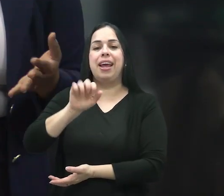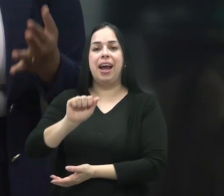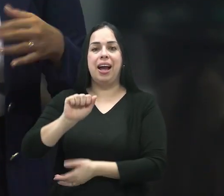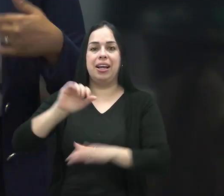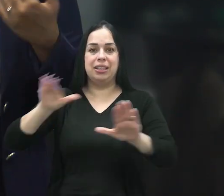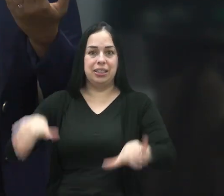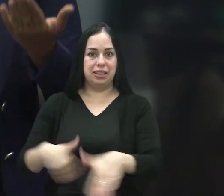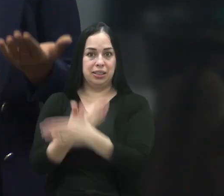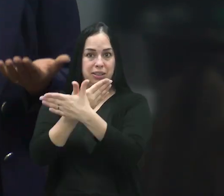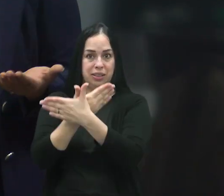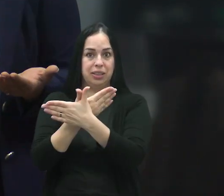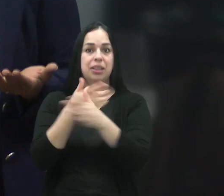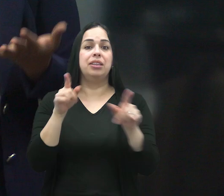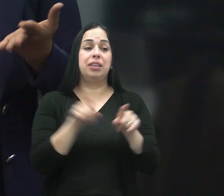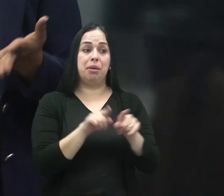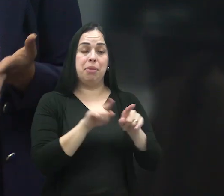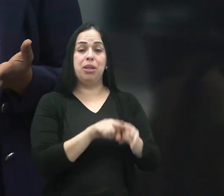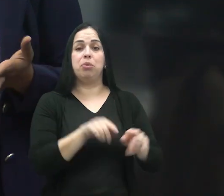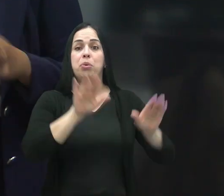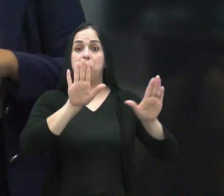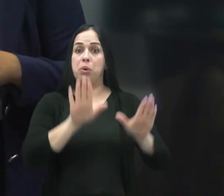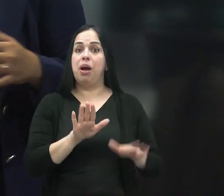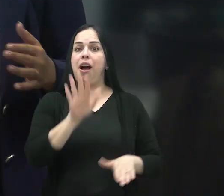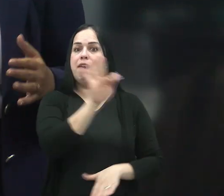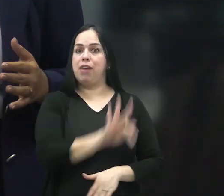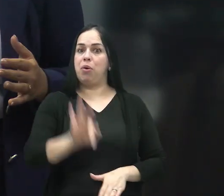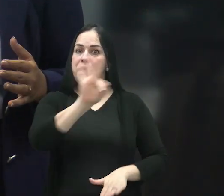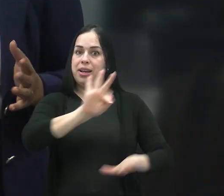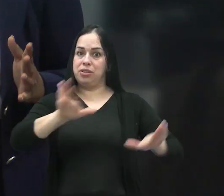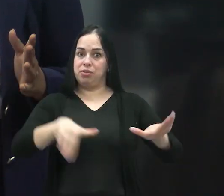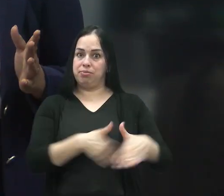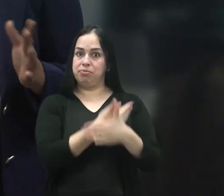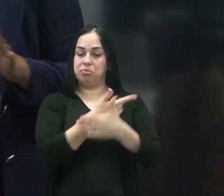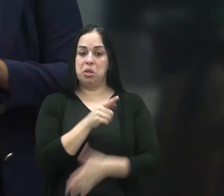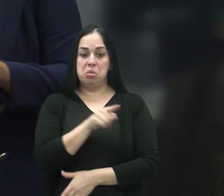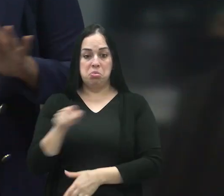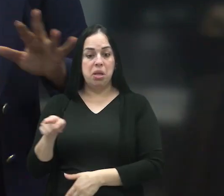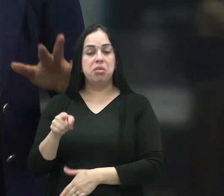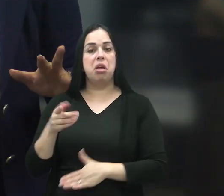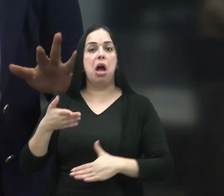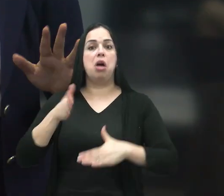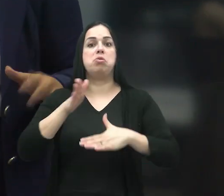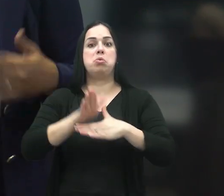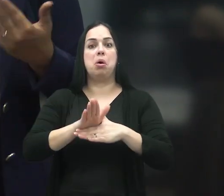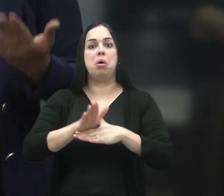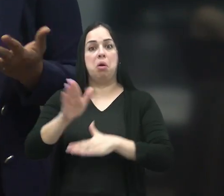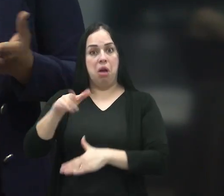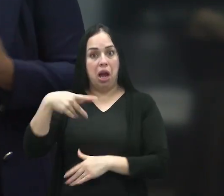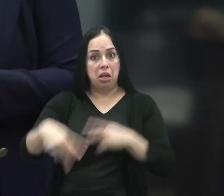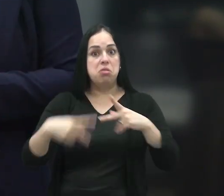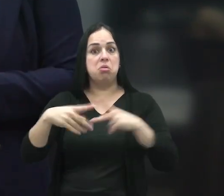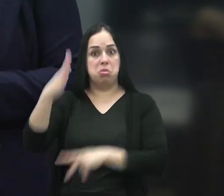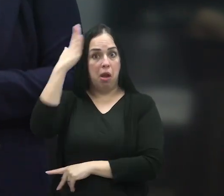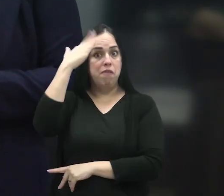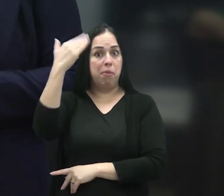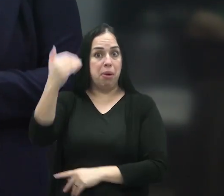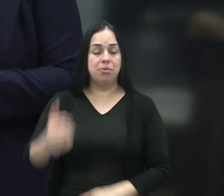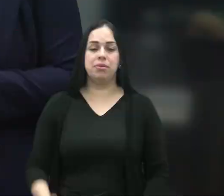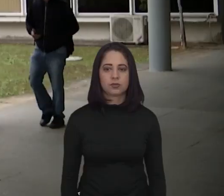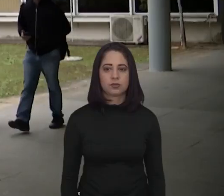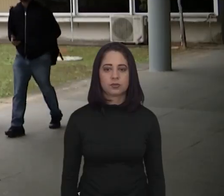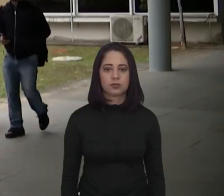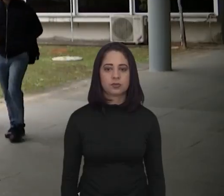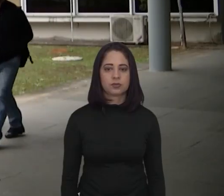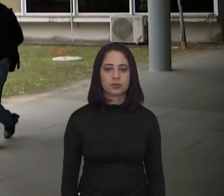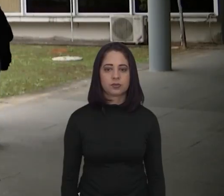e o Instituto Tecnológico de Aeronáutica, o ITA, instituições que projetaram a cidade no cenário nacional e internacional da tecnologia.